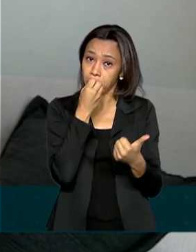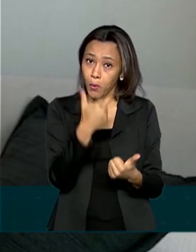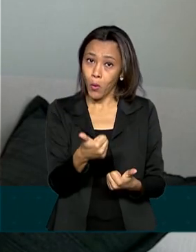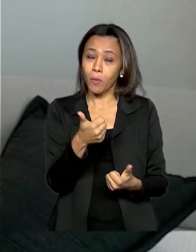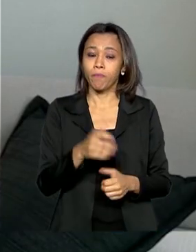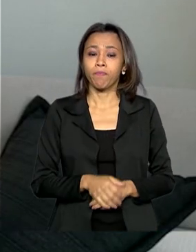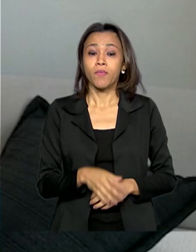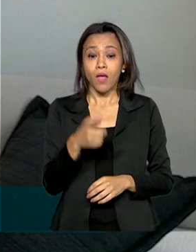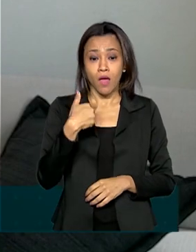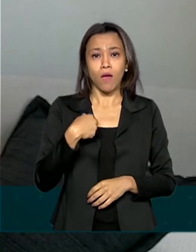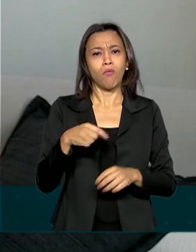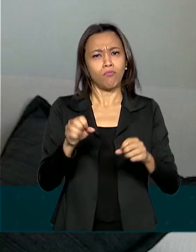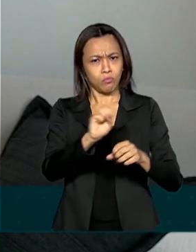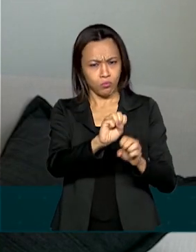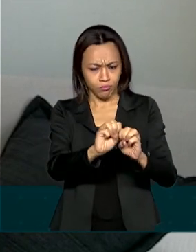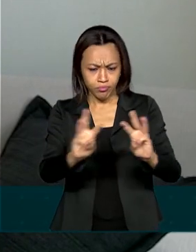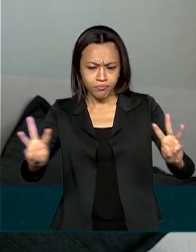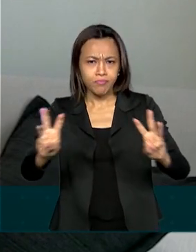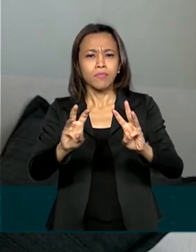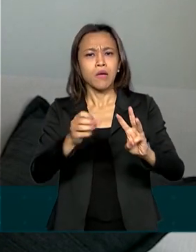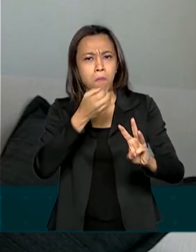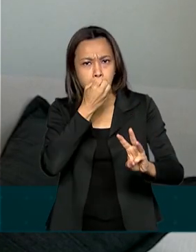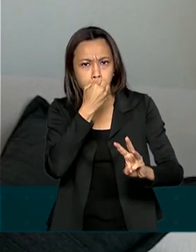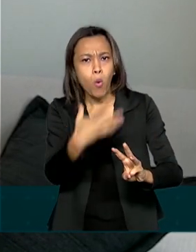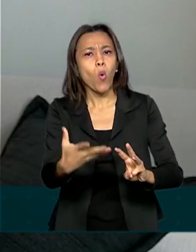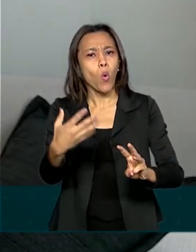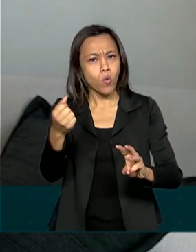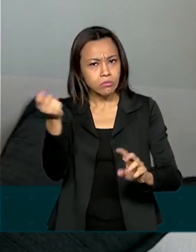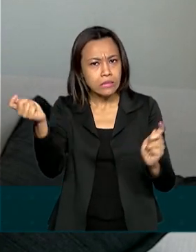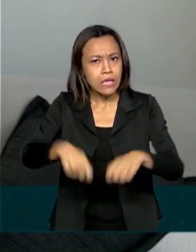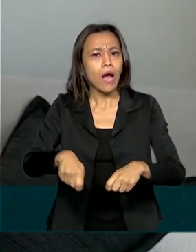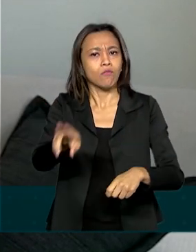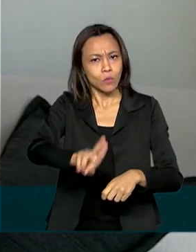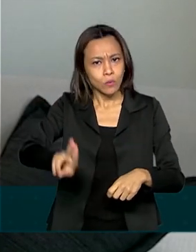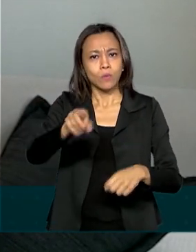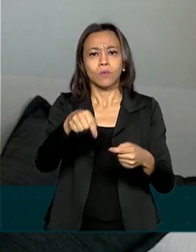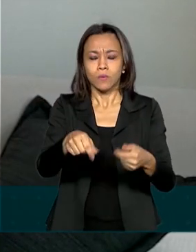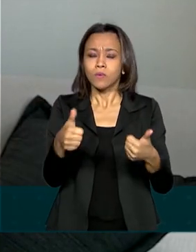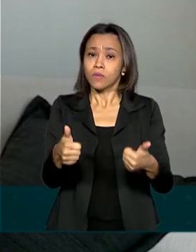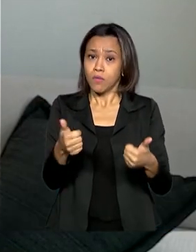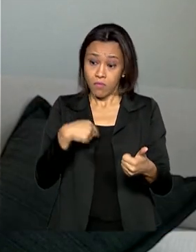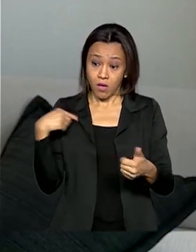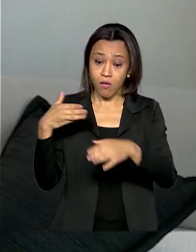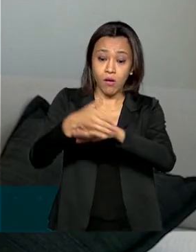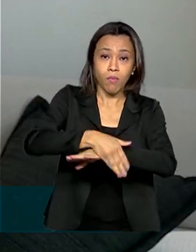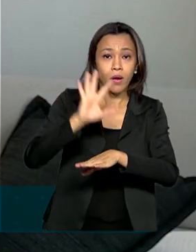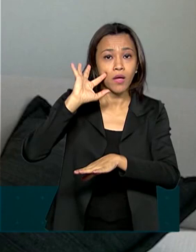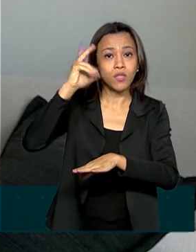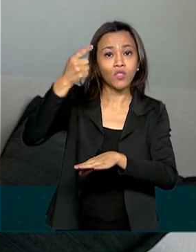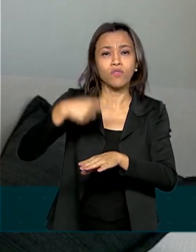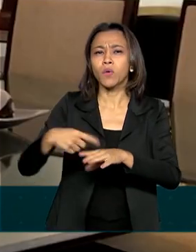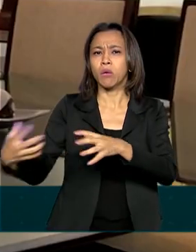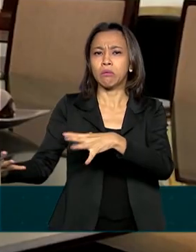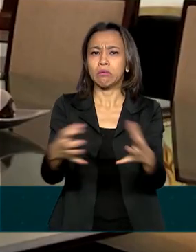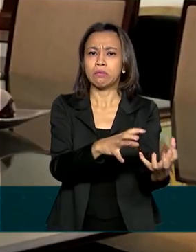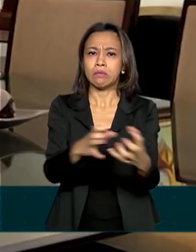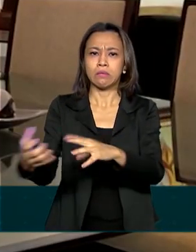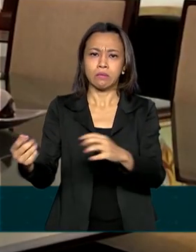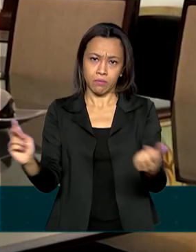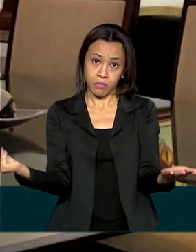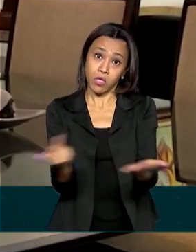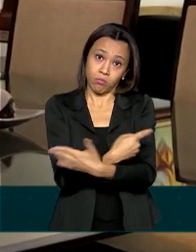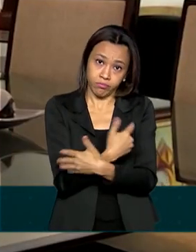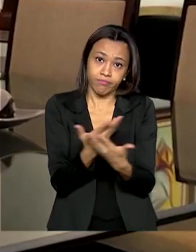uma política pública que funciona e que vale a pena ir lá para tentar solucionar um conflito de consumo. A